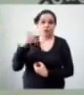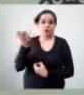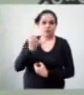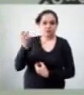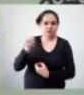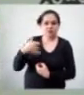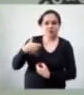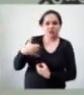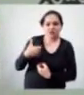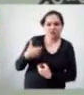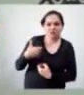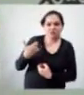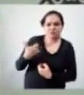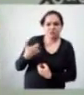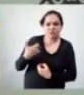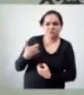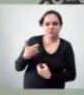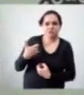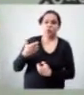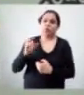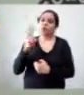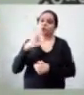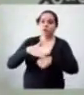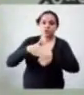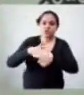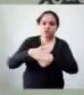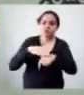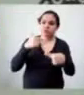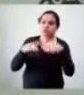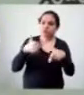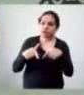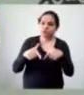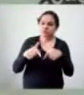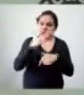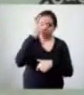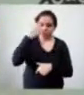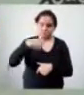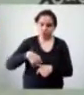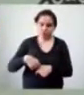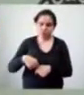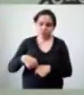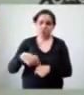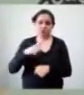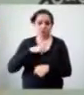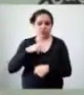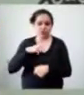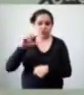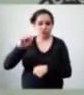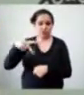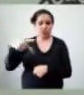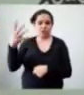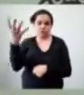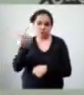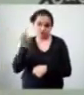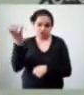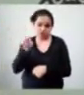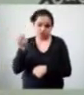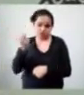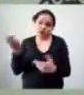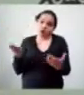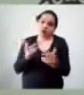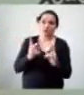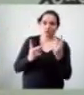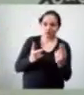seja por tempo de serviço, ele, ou concomitantemente, como exige agora a